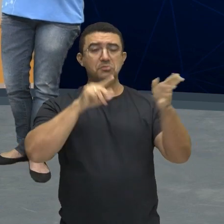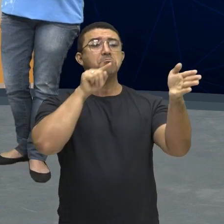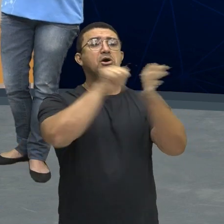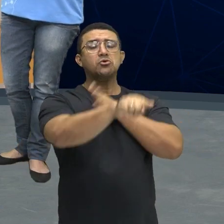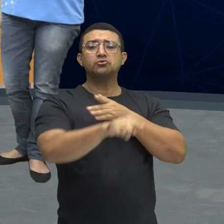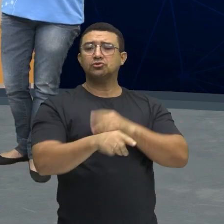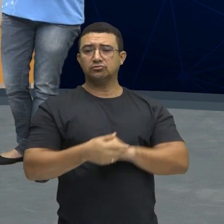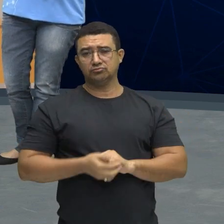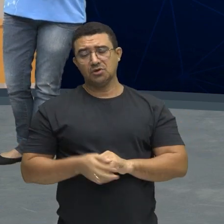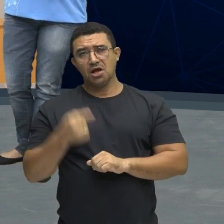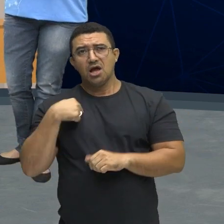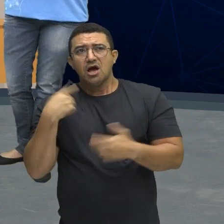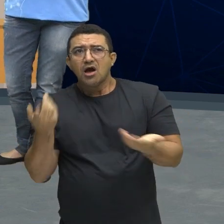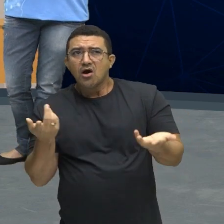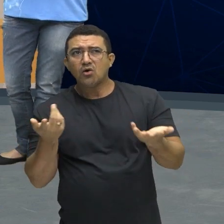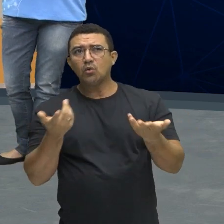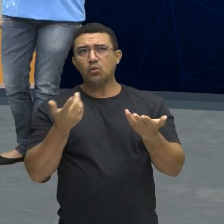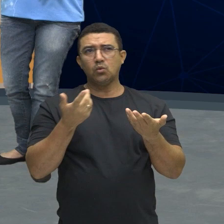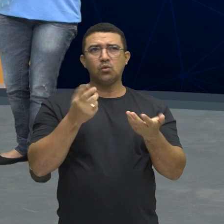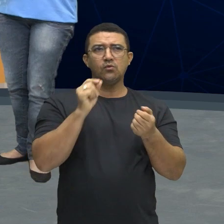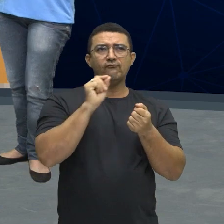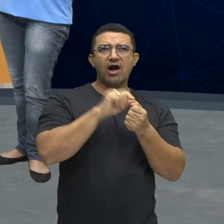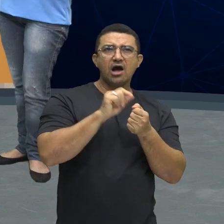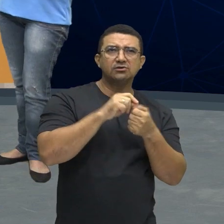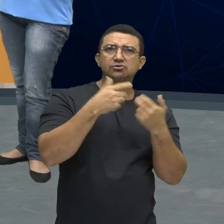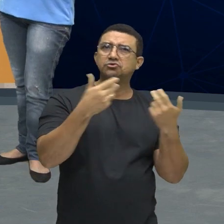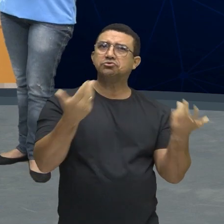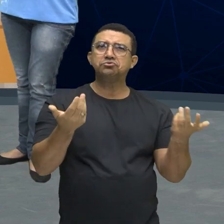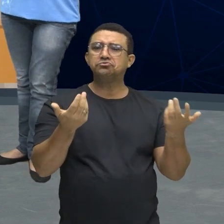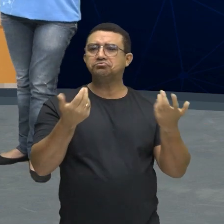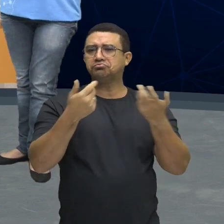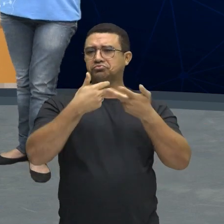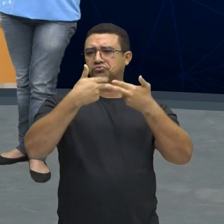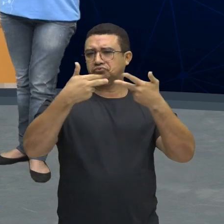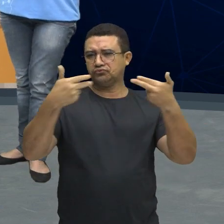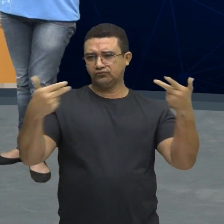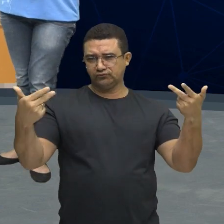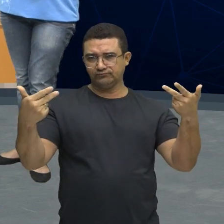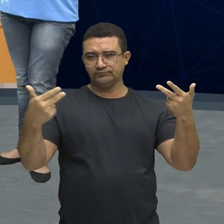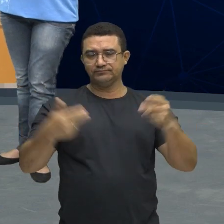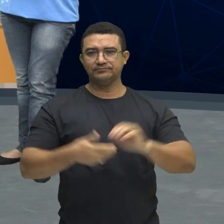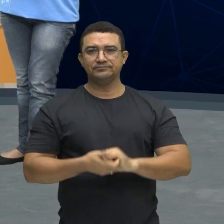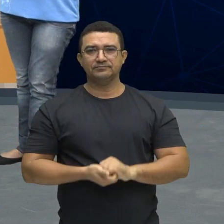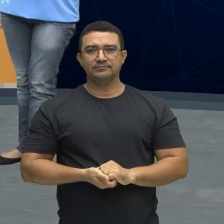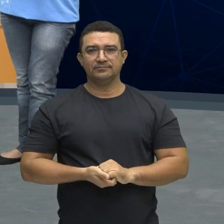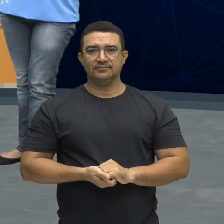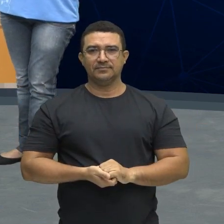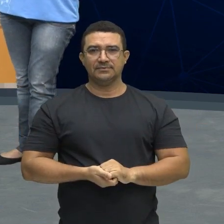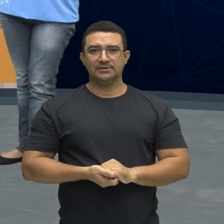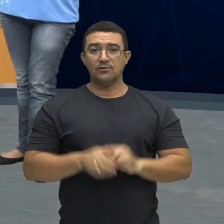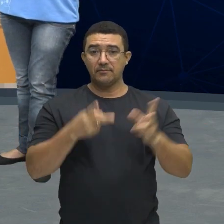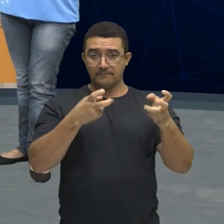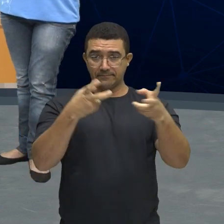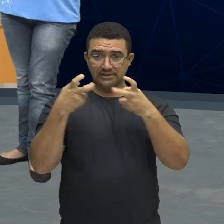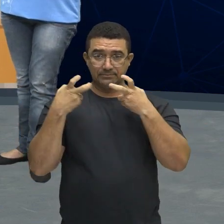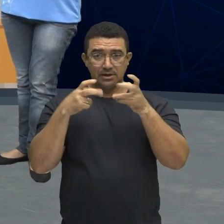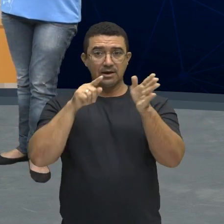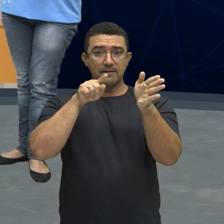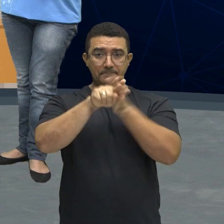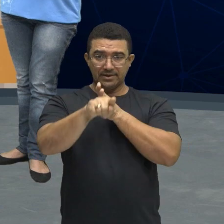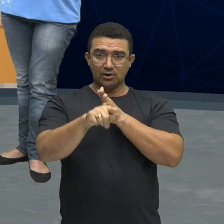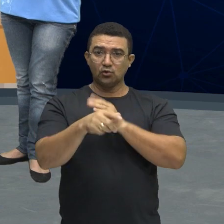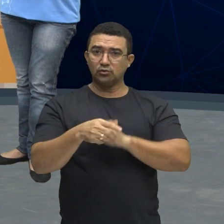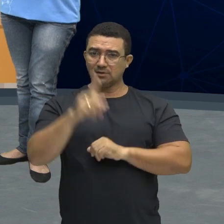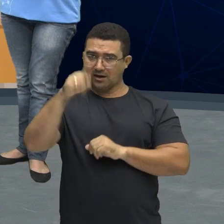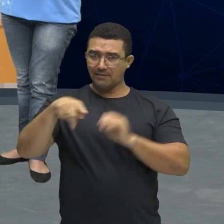faz? Ah, eu faço isso. Ah, eu faço essa outra coisa. Ah, eu faço isso também. Certo? Então, observaram que essa pergunta foi